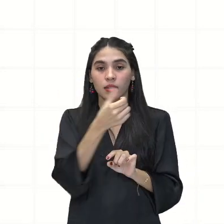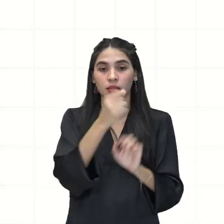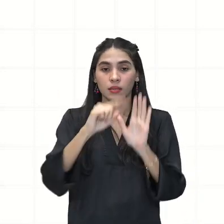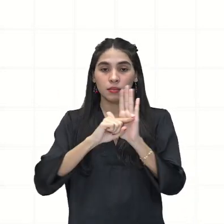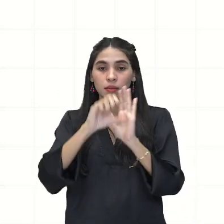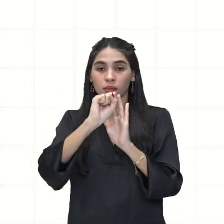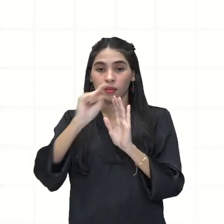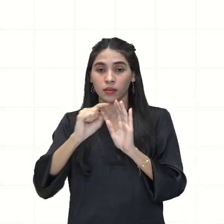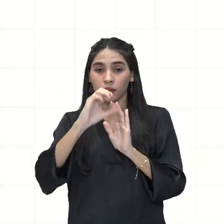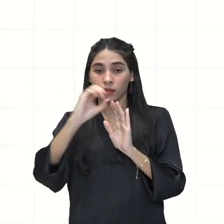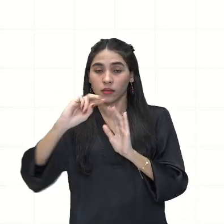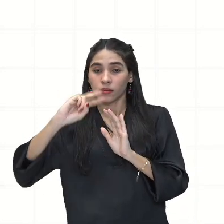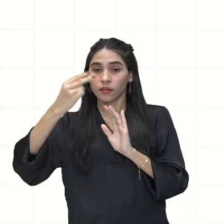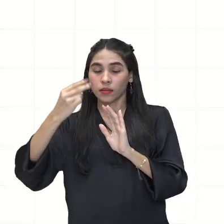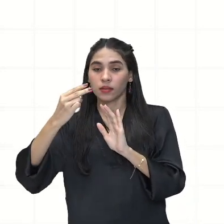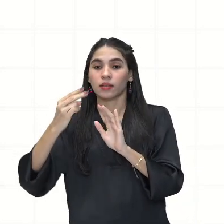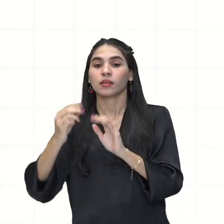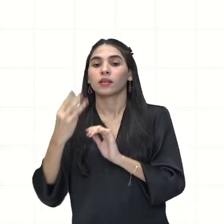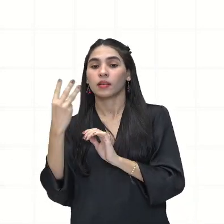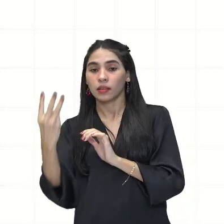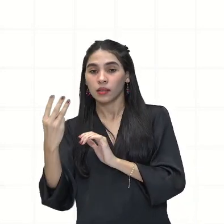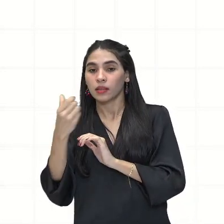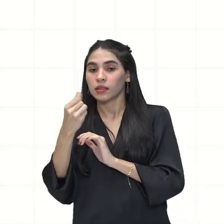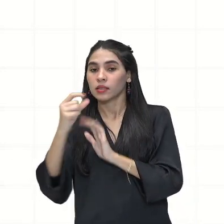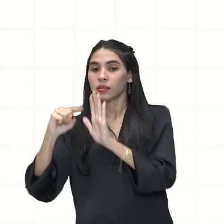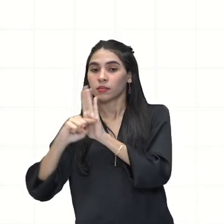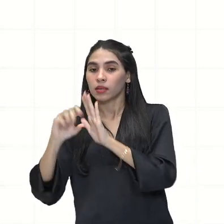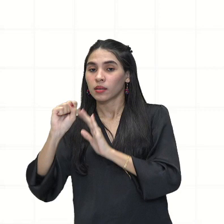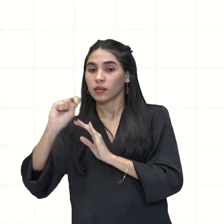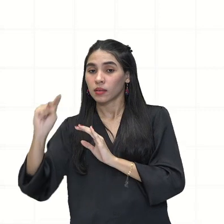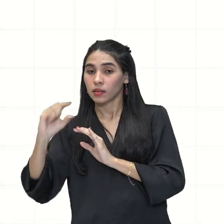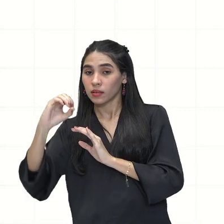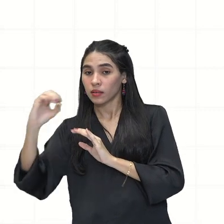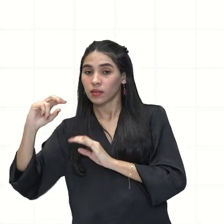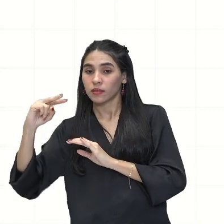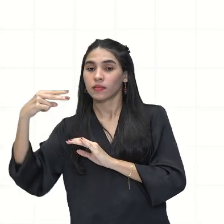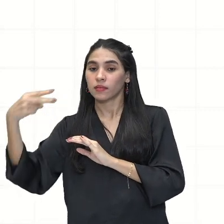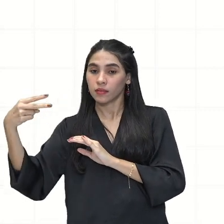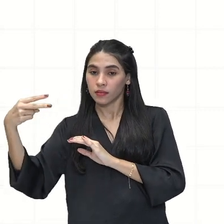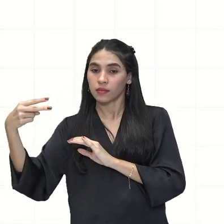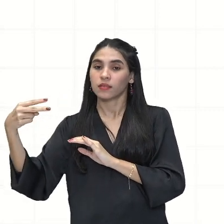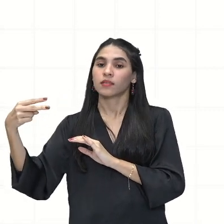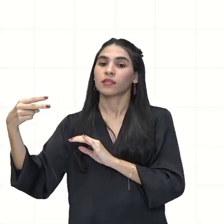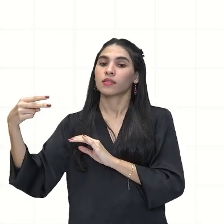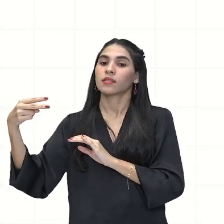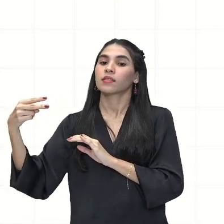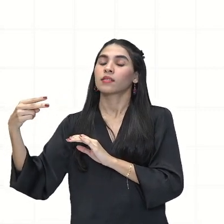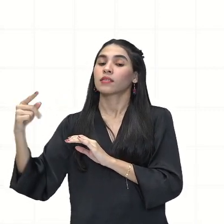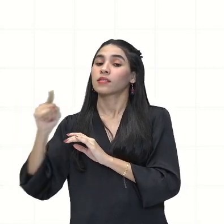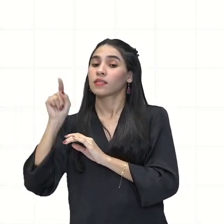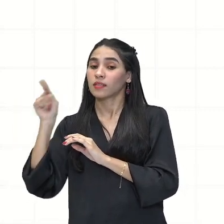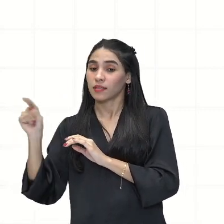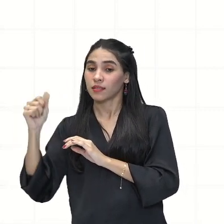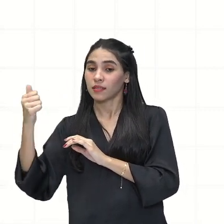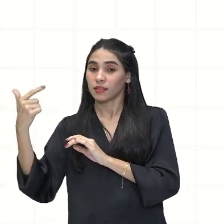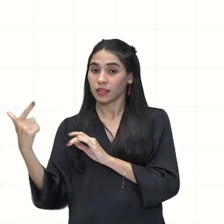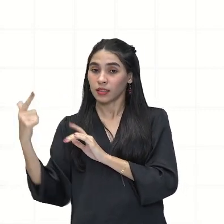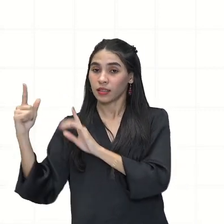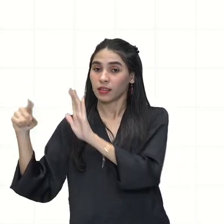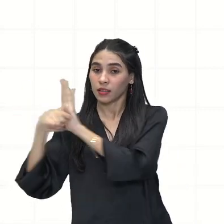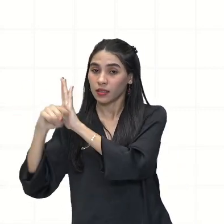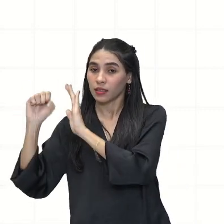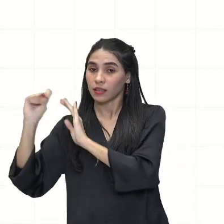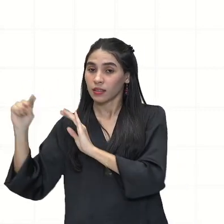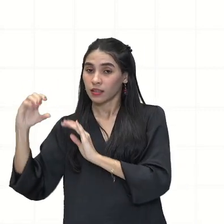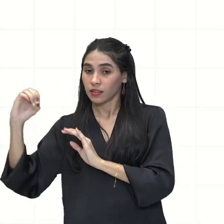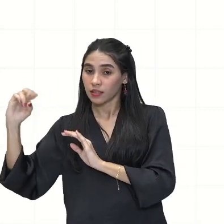a média elevada ao quadrado. Pega a terceira nota menos a média elevada ao quadrado. Pega a quarta nota menos a